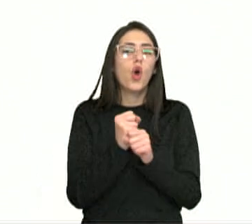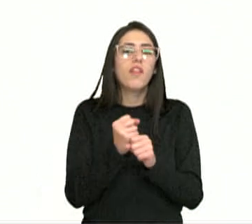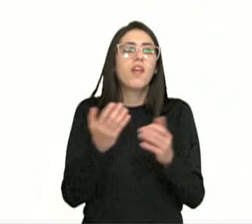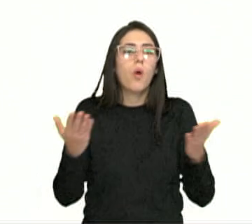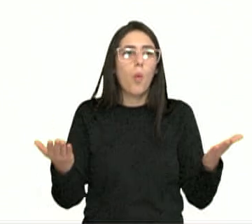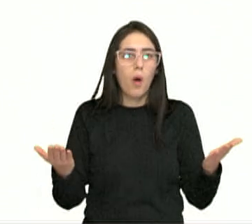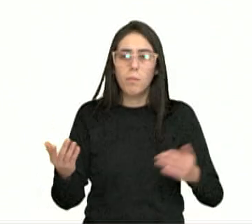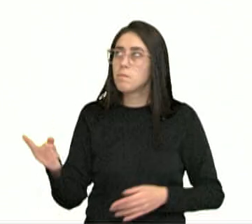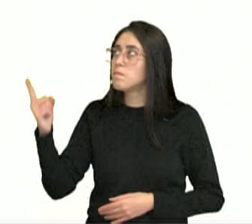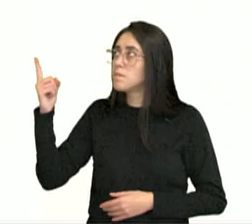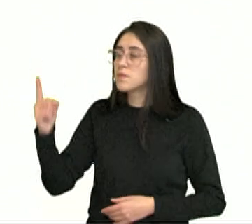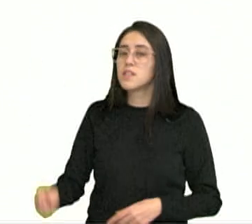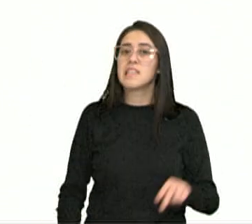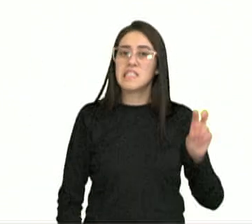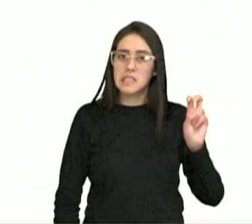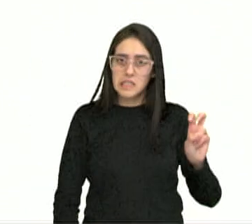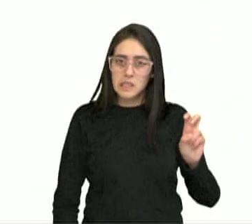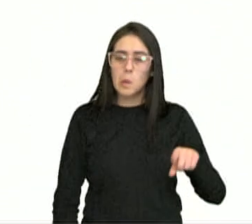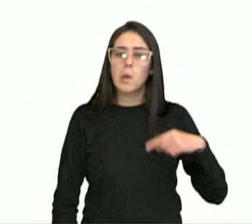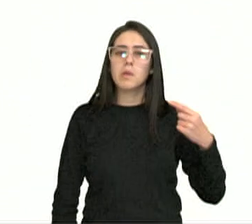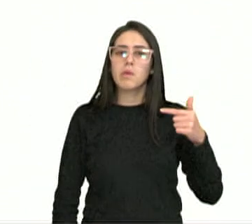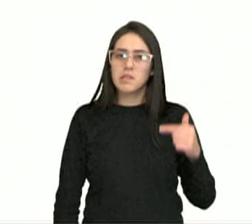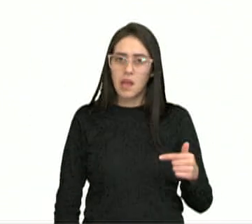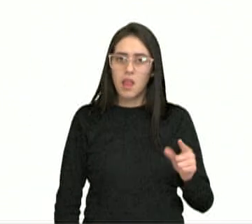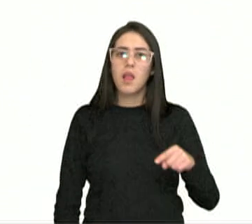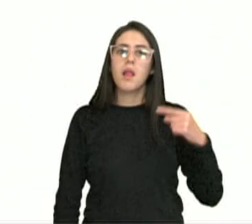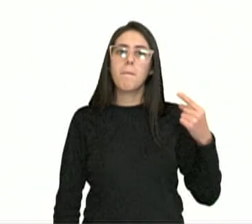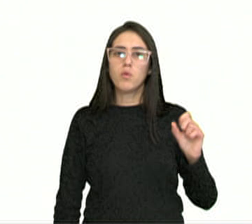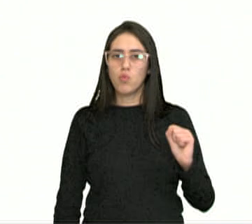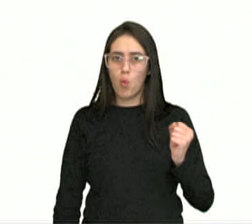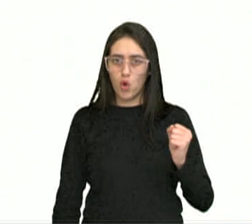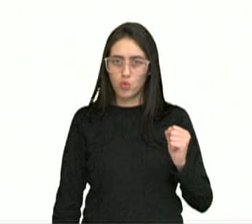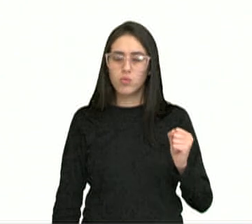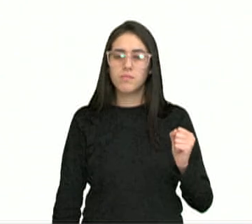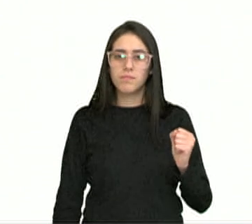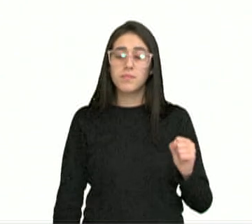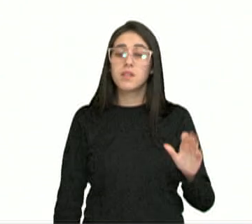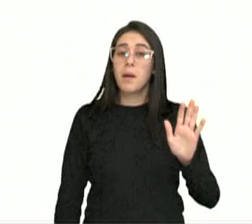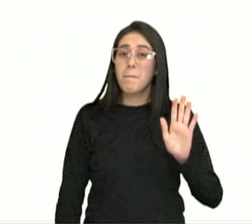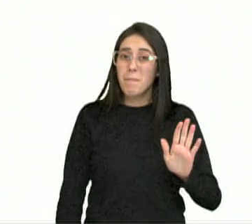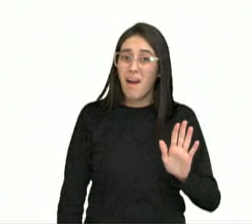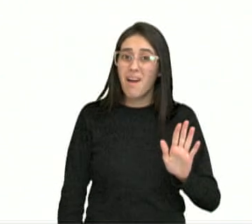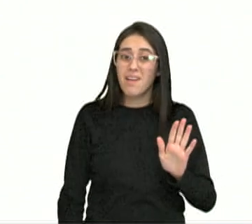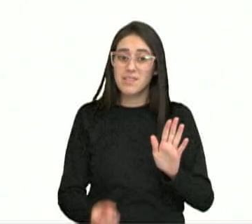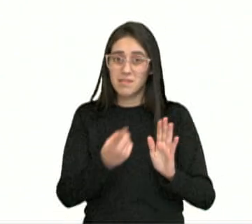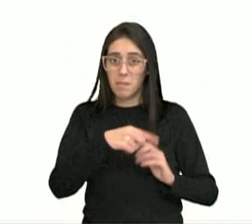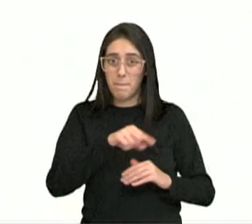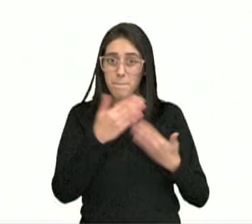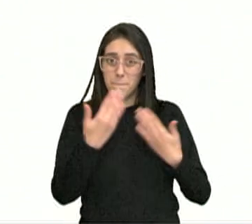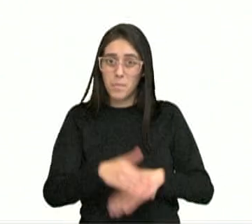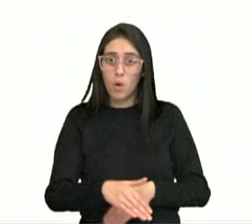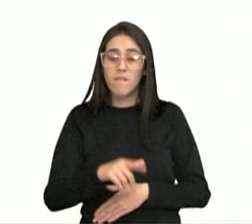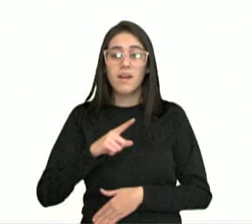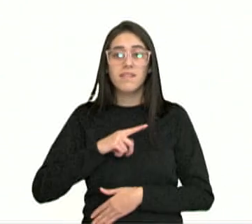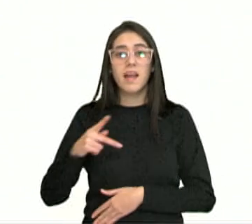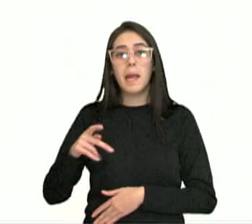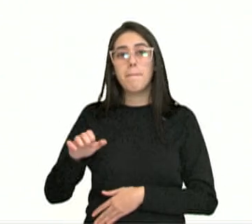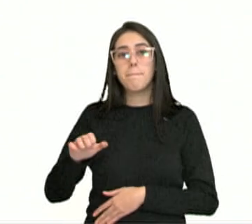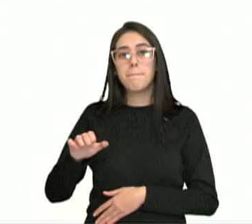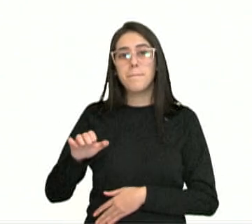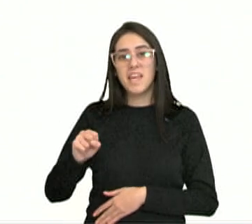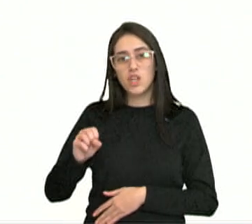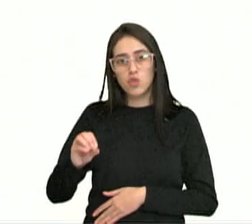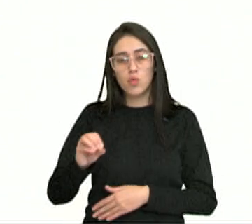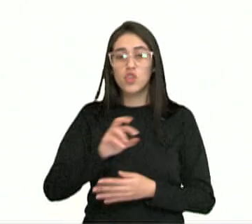notas: 5, 7 e 8. Porém, as provas, elas tinham pesos diferentes.